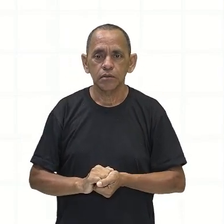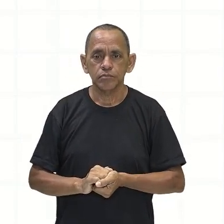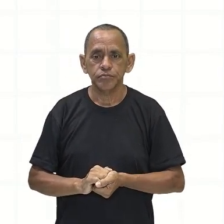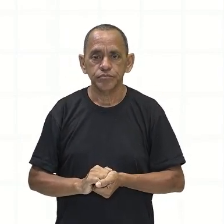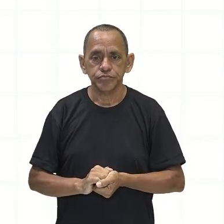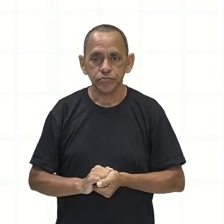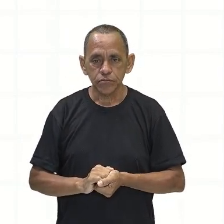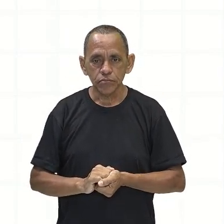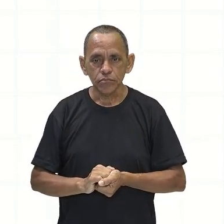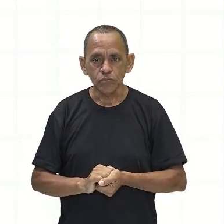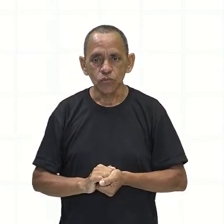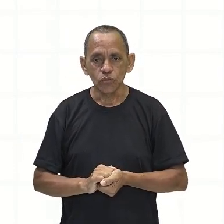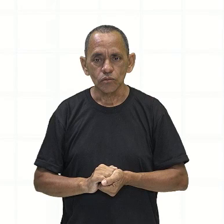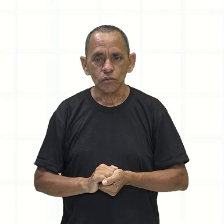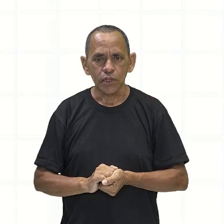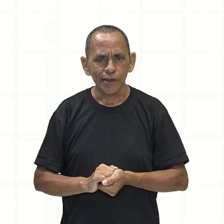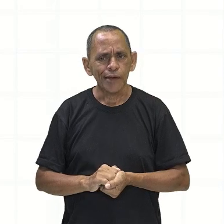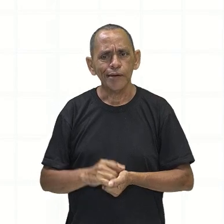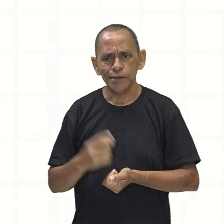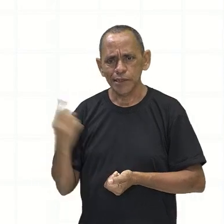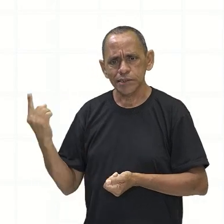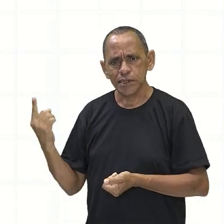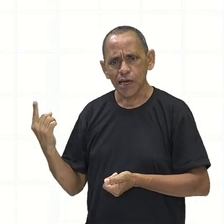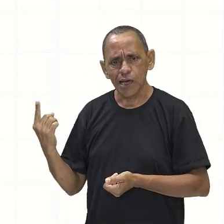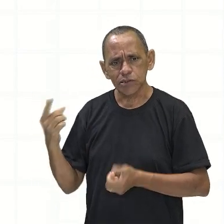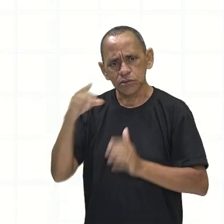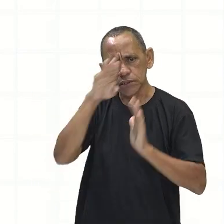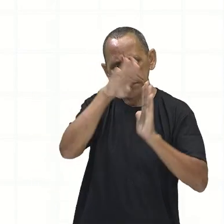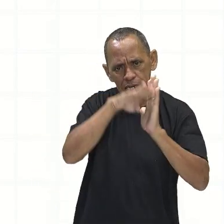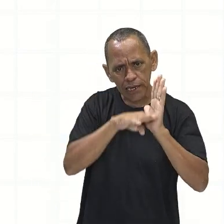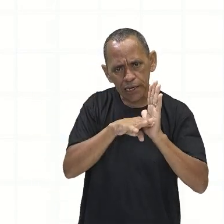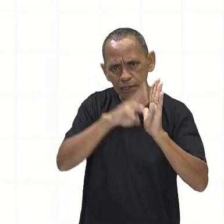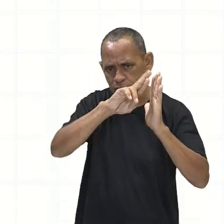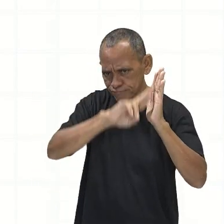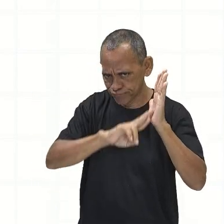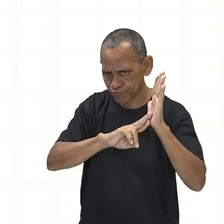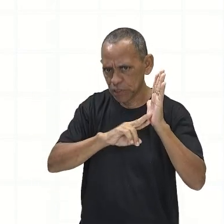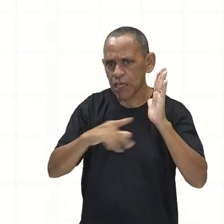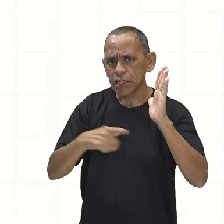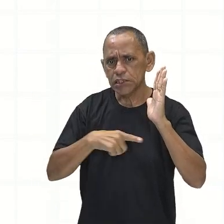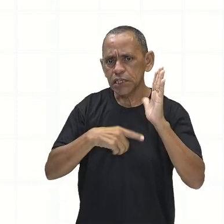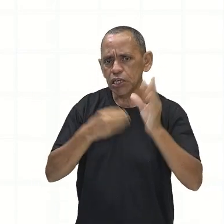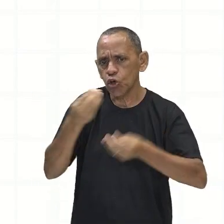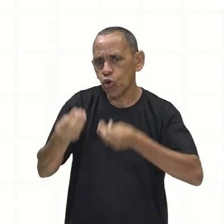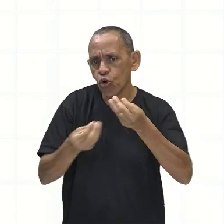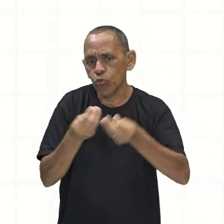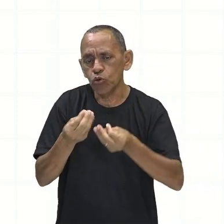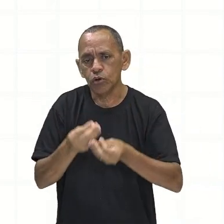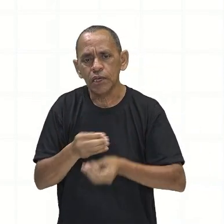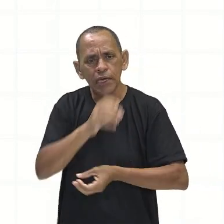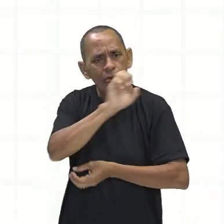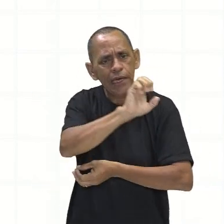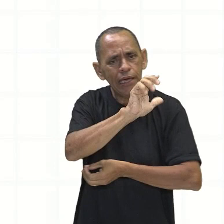comprou-a. Se fosse um calção, o calção. Ela o comprou,